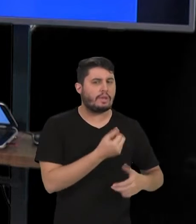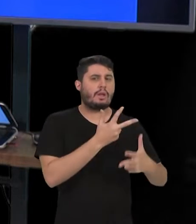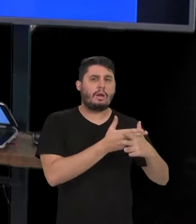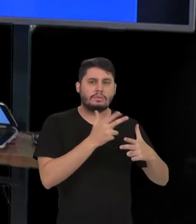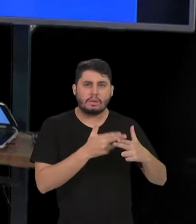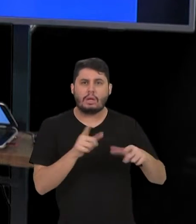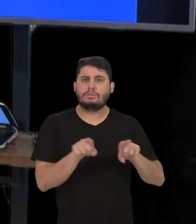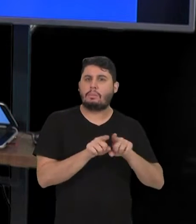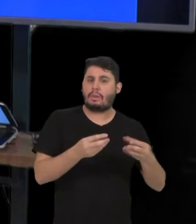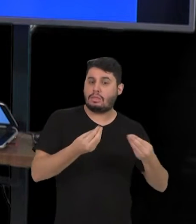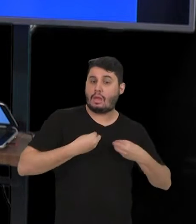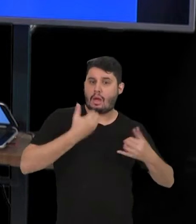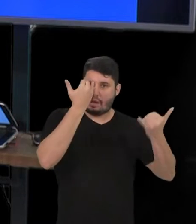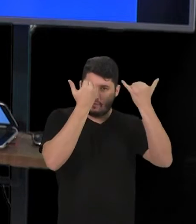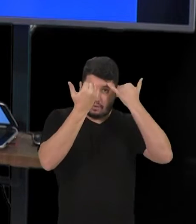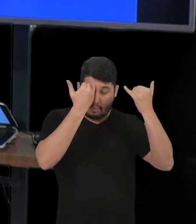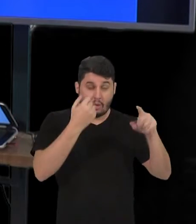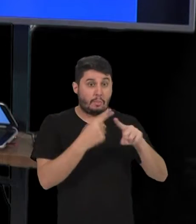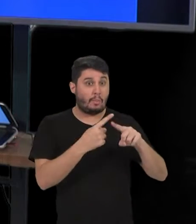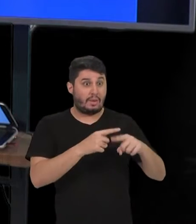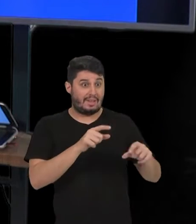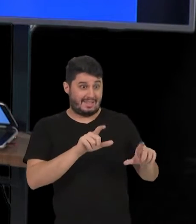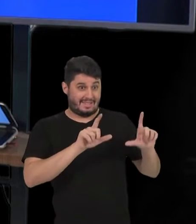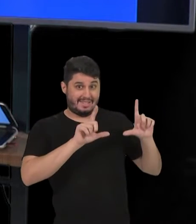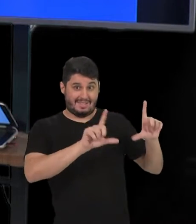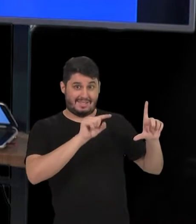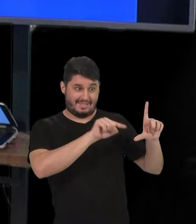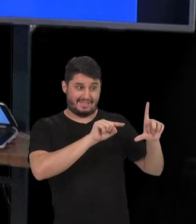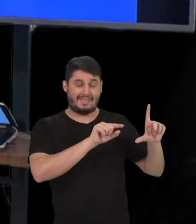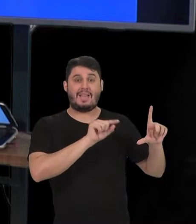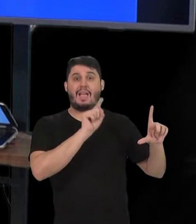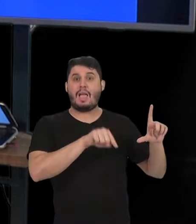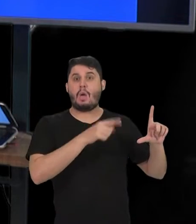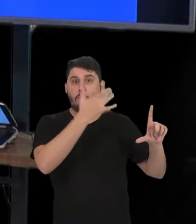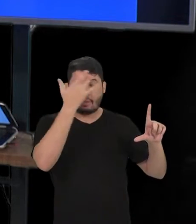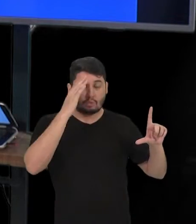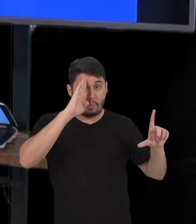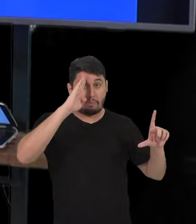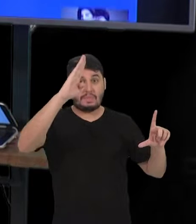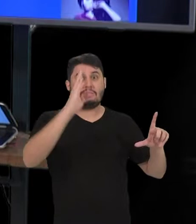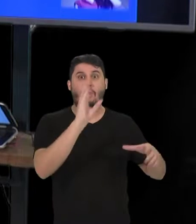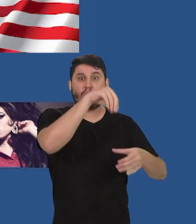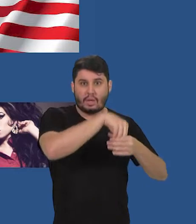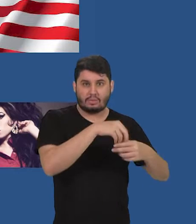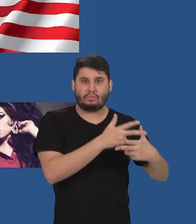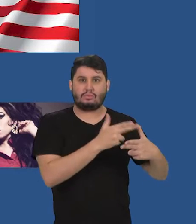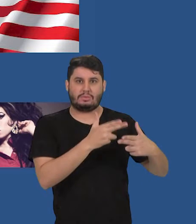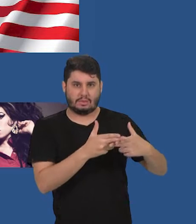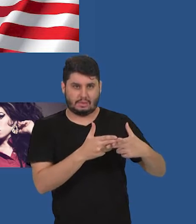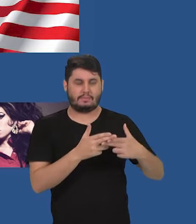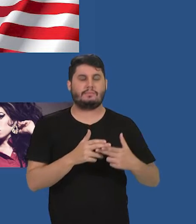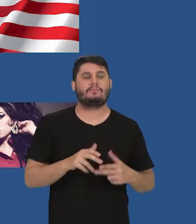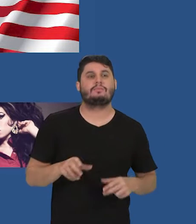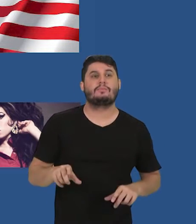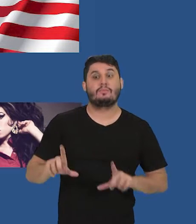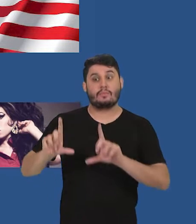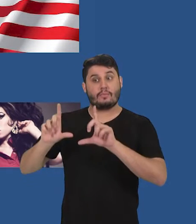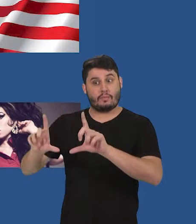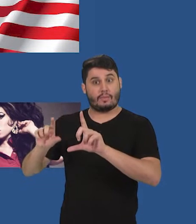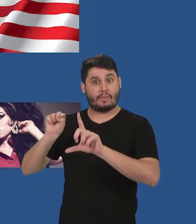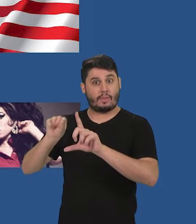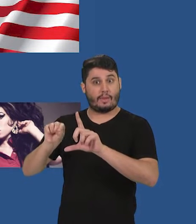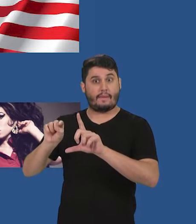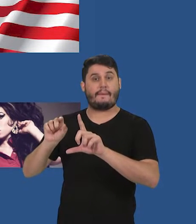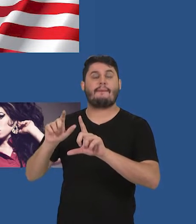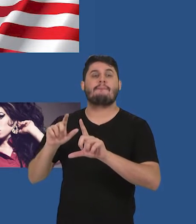de cara, relacionar essa imagem a um dos personagens principais, talvez o principal da série, que é o professor. Mas na frente a gente tem outra personagem aí,